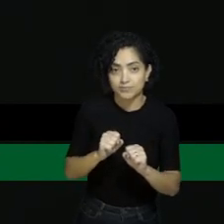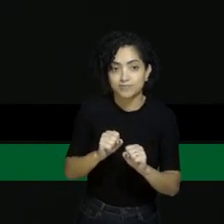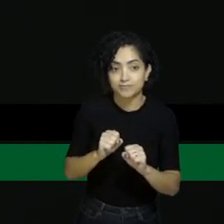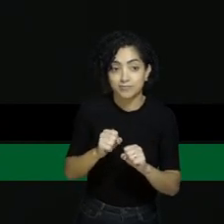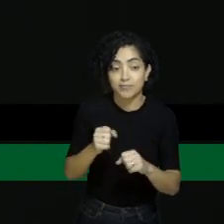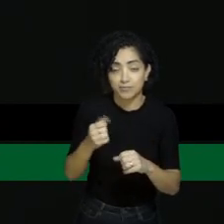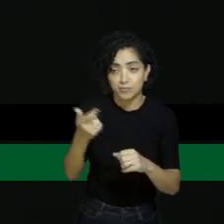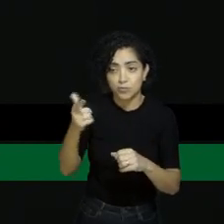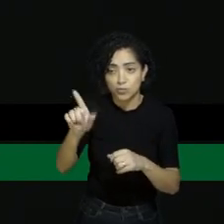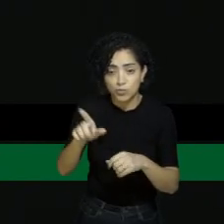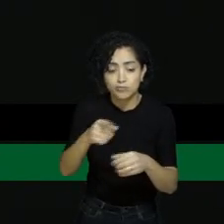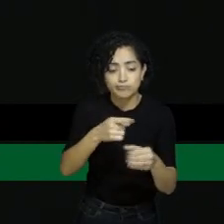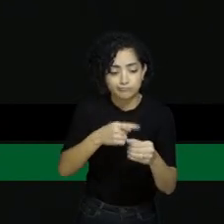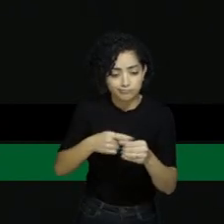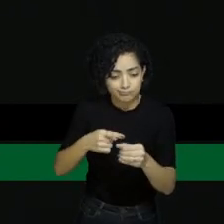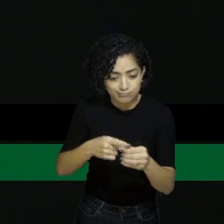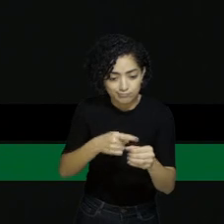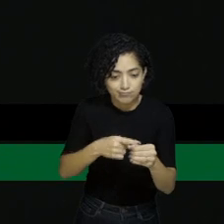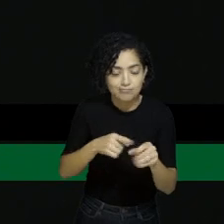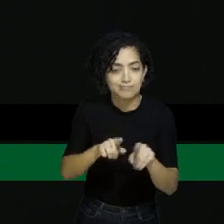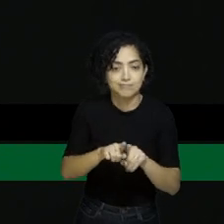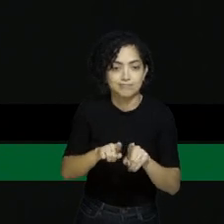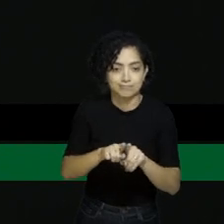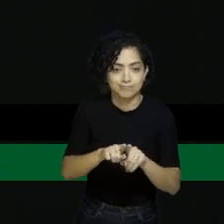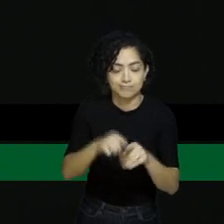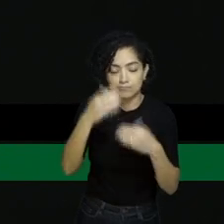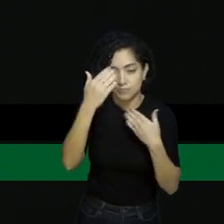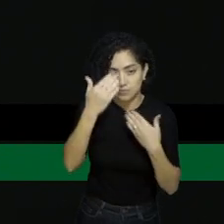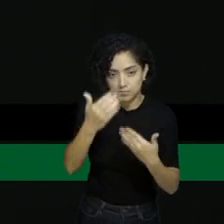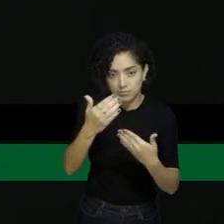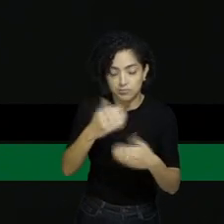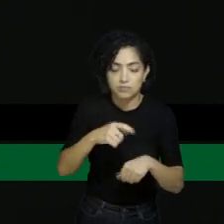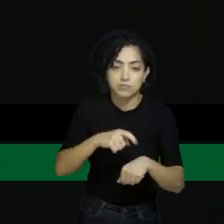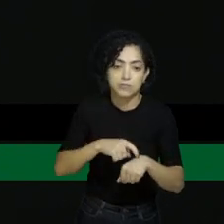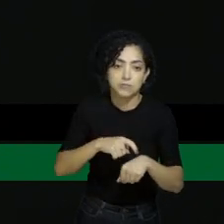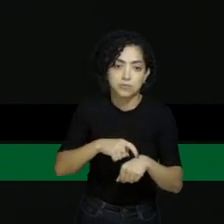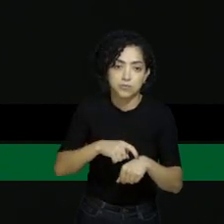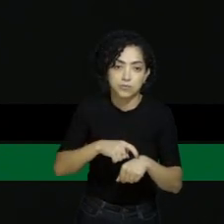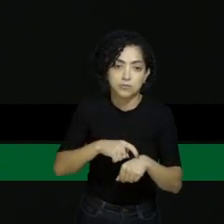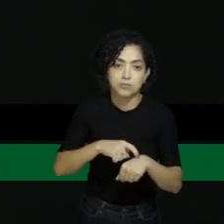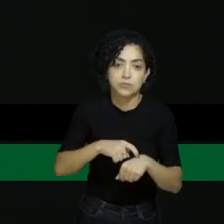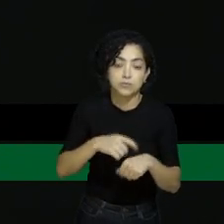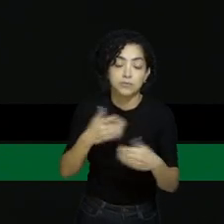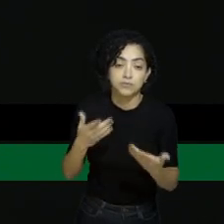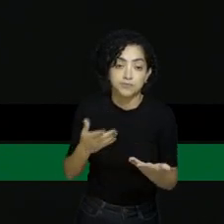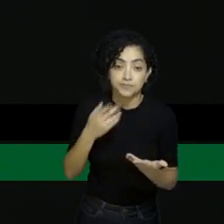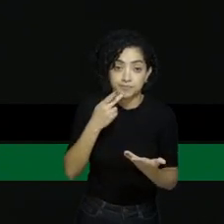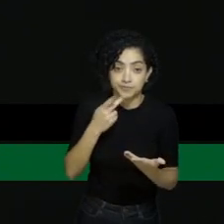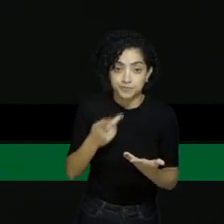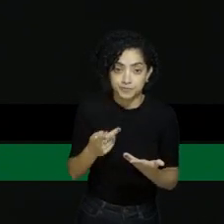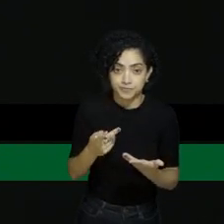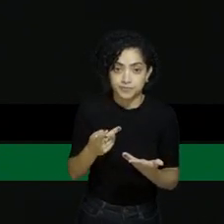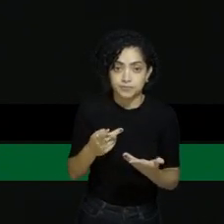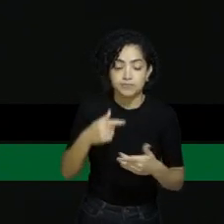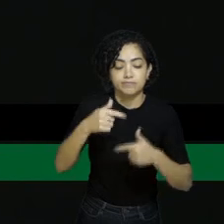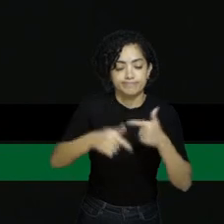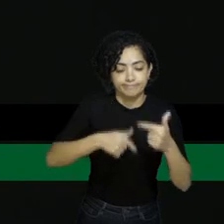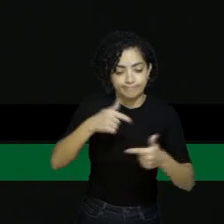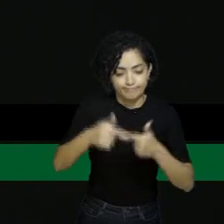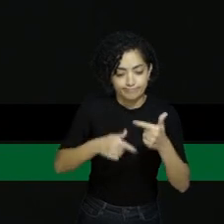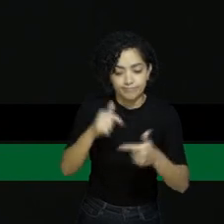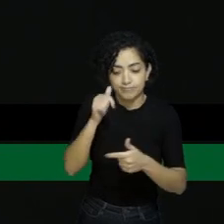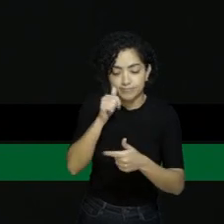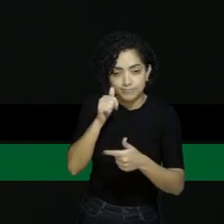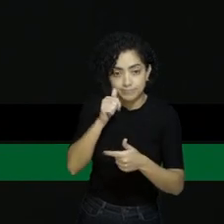cidades. Então, agradecer esse espaço imensamente, dizer que o trabalho das